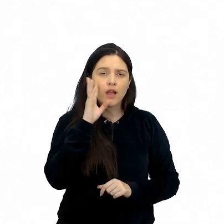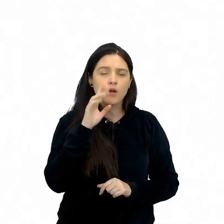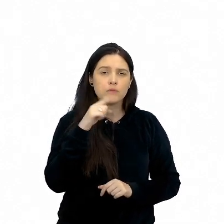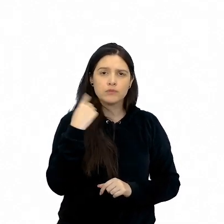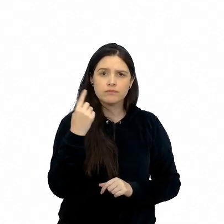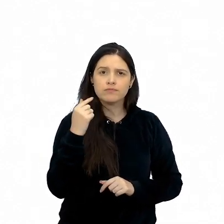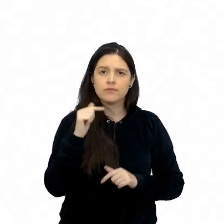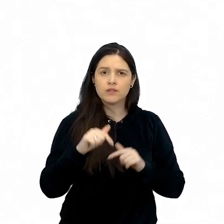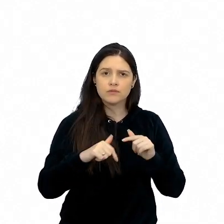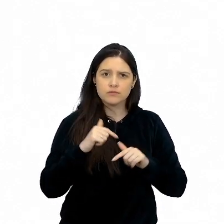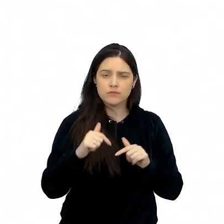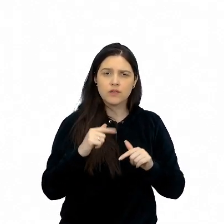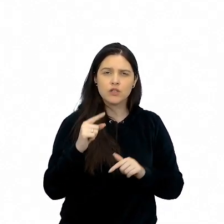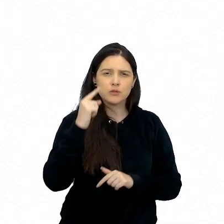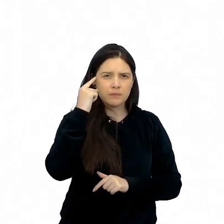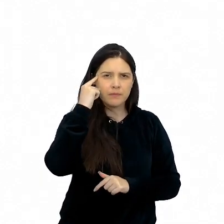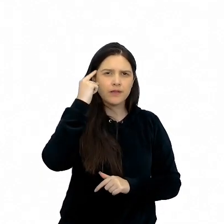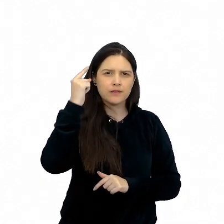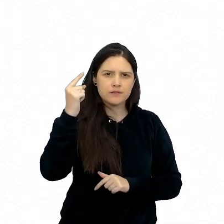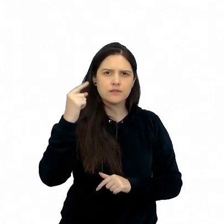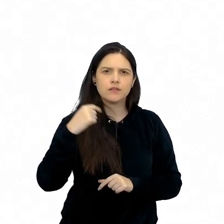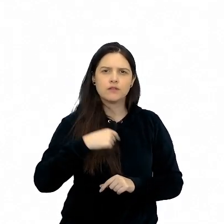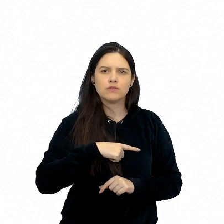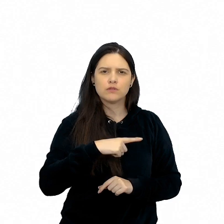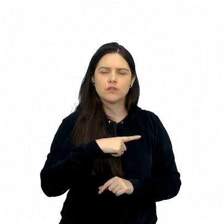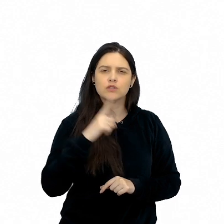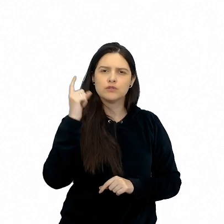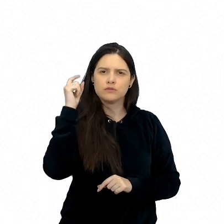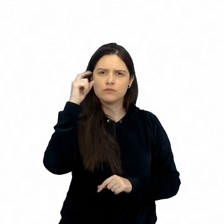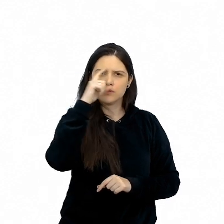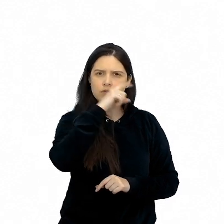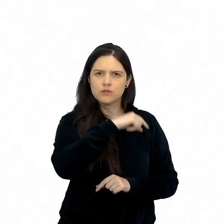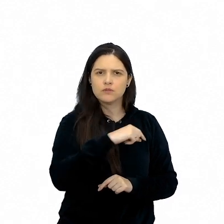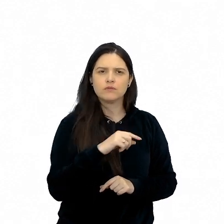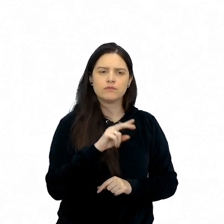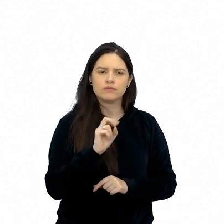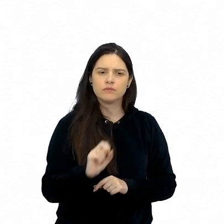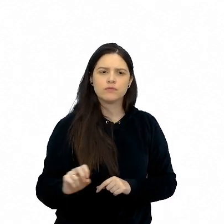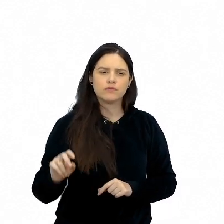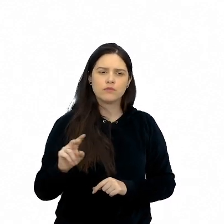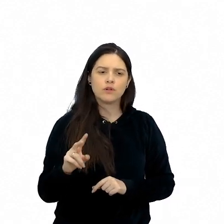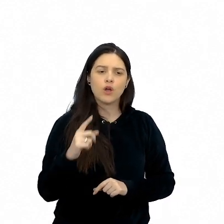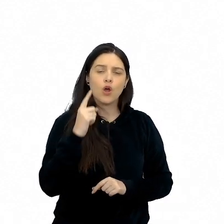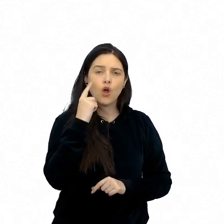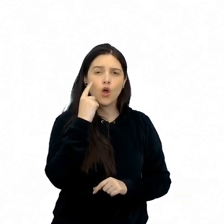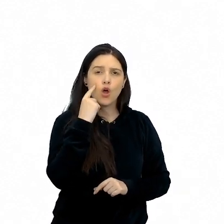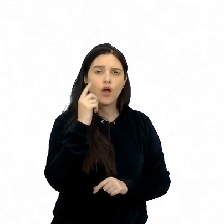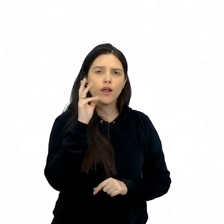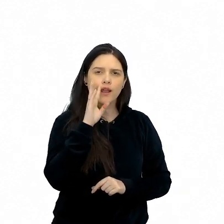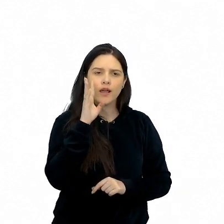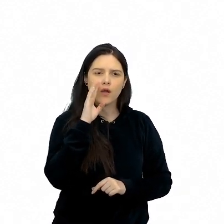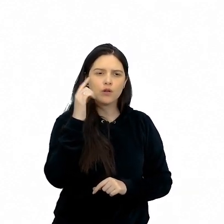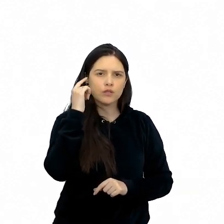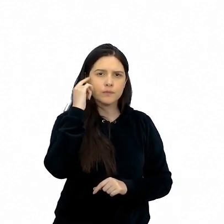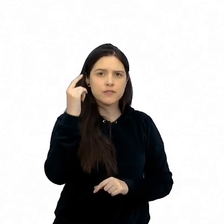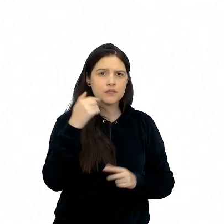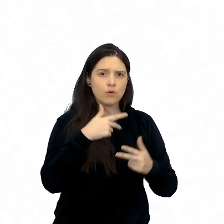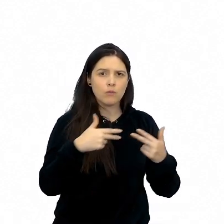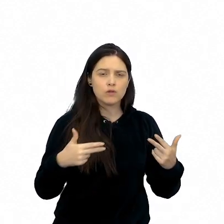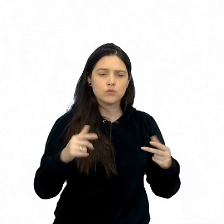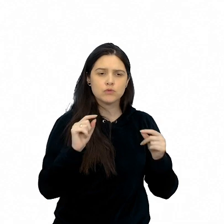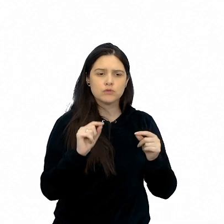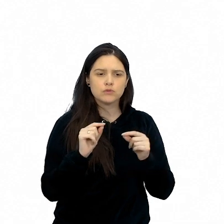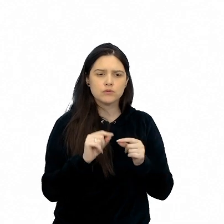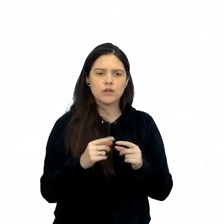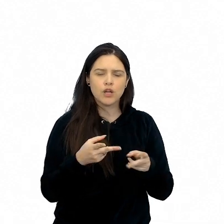nós que quando a gente pensa e a gente tem muitas dificuldades às vezes na hora de ver. Olha que legalzinho quando a gente pensa em algumas coisas aí